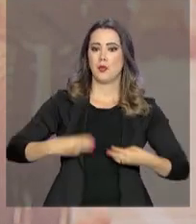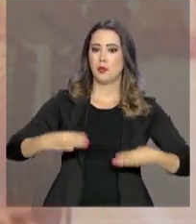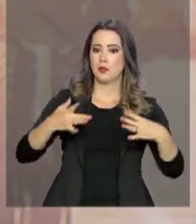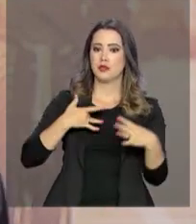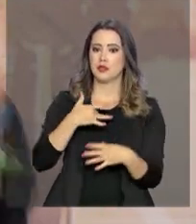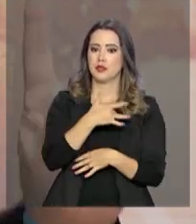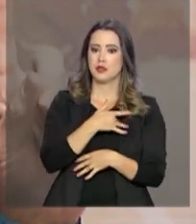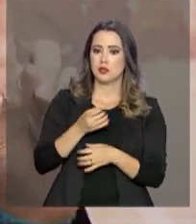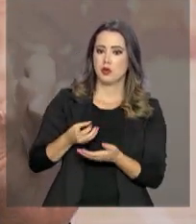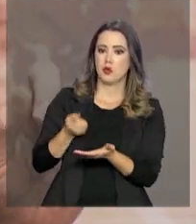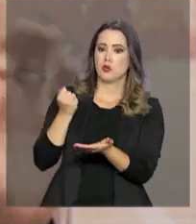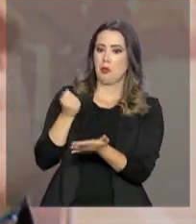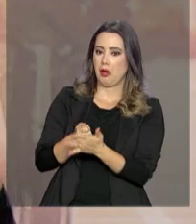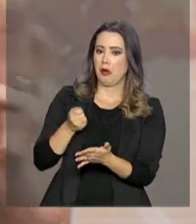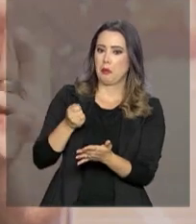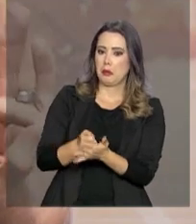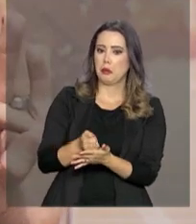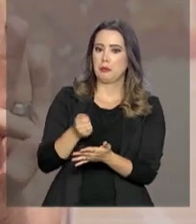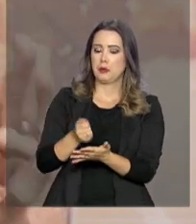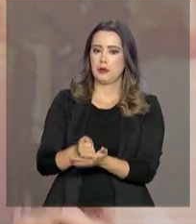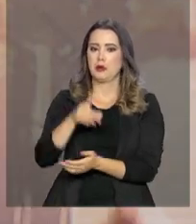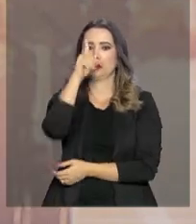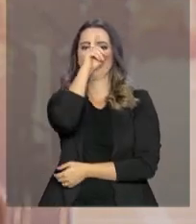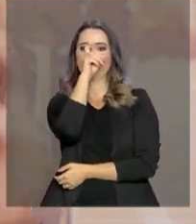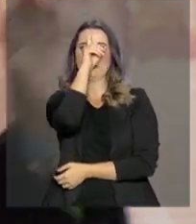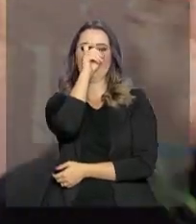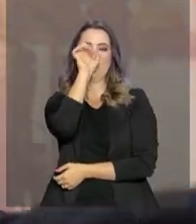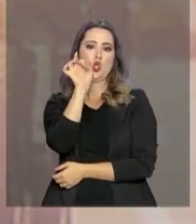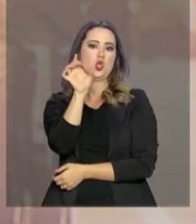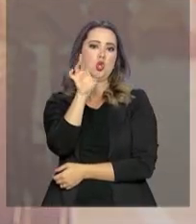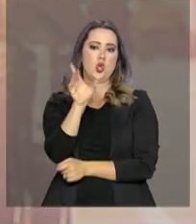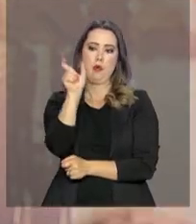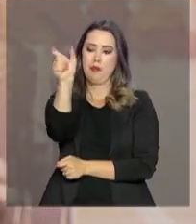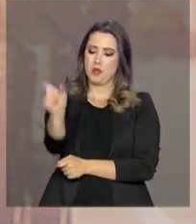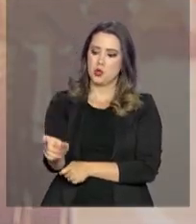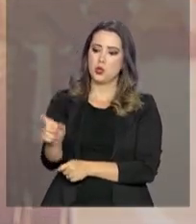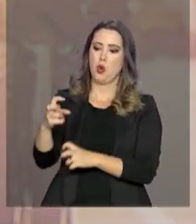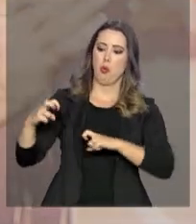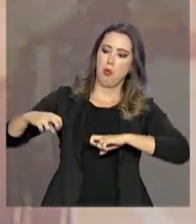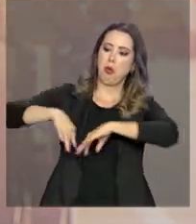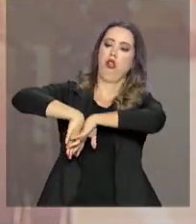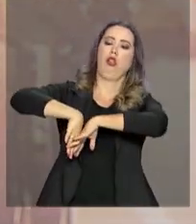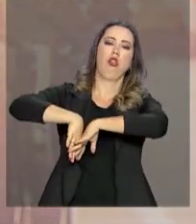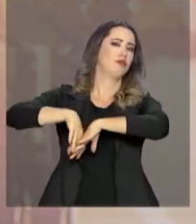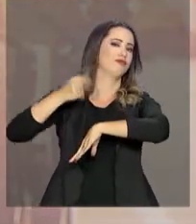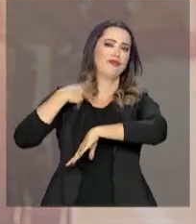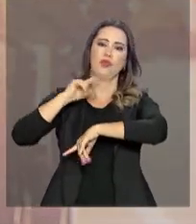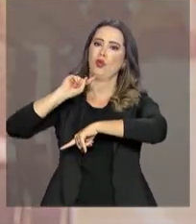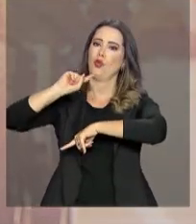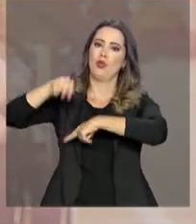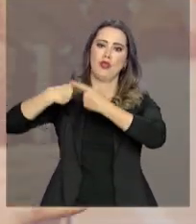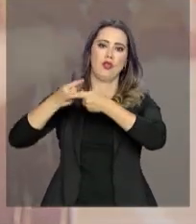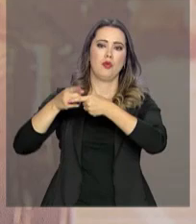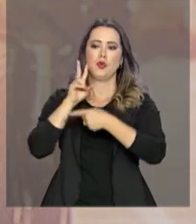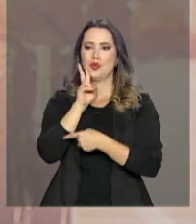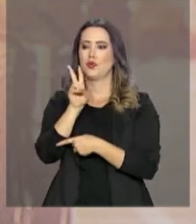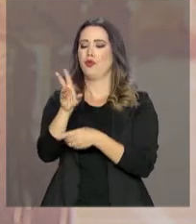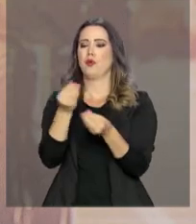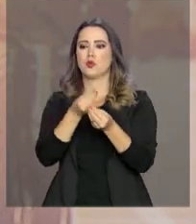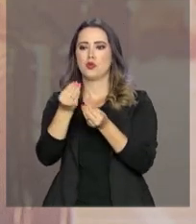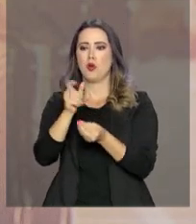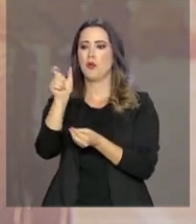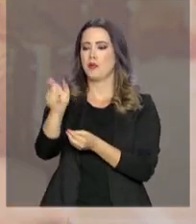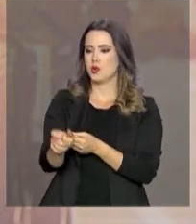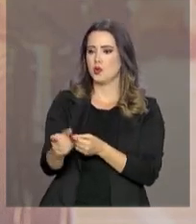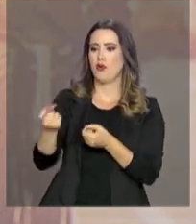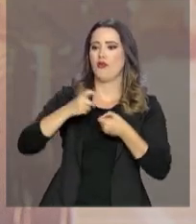pelo sús pelo sus único exclusivamente na internação nós não acompanhamos uma reabilitação um